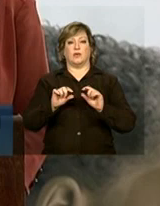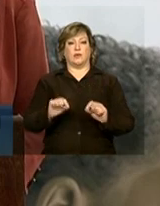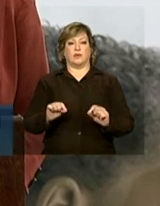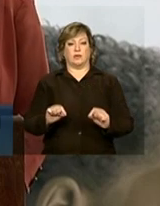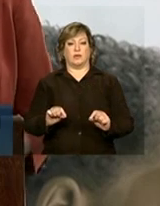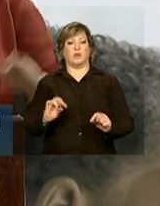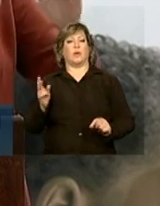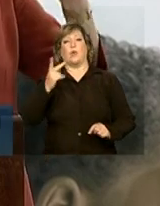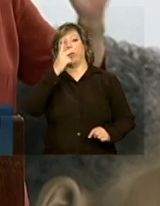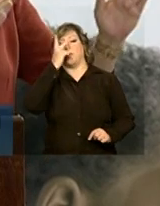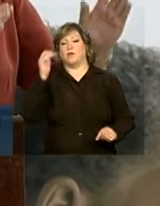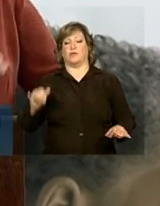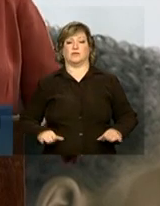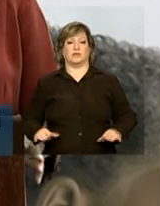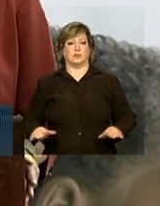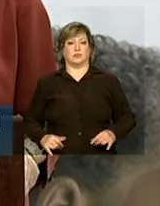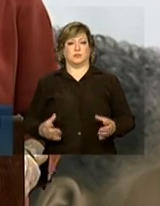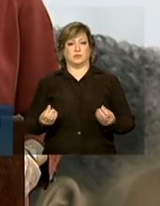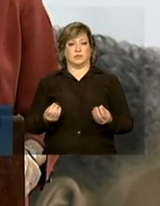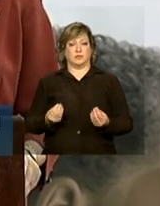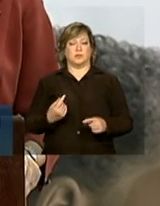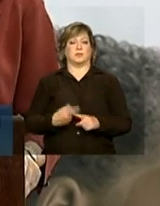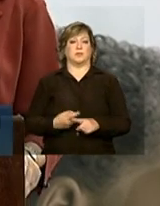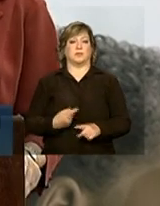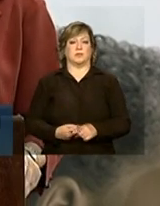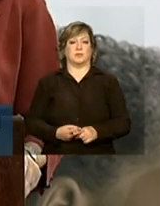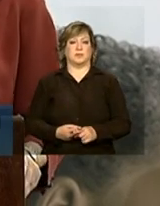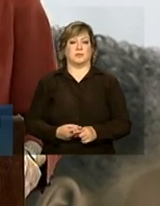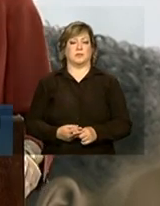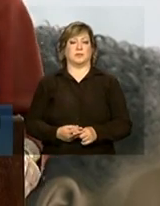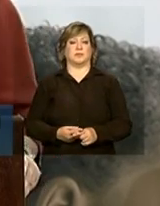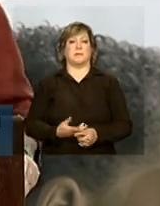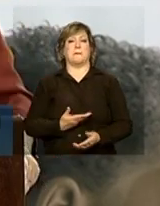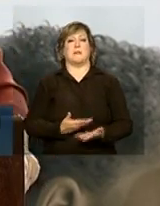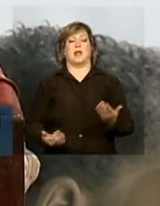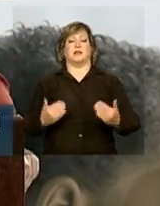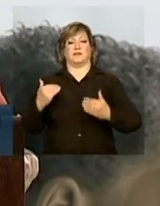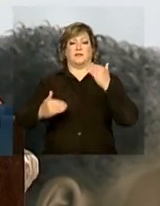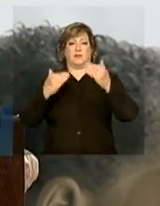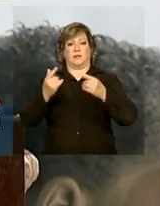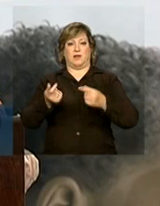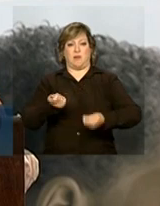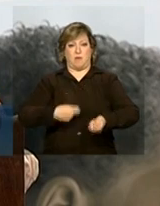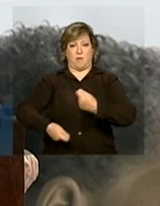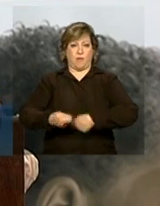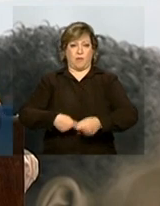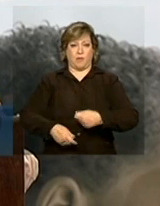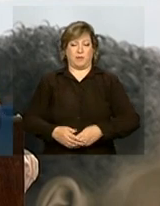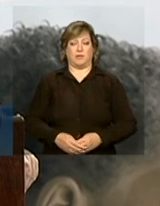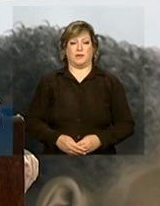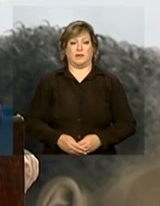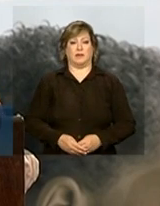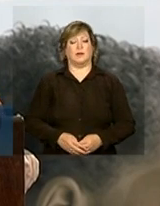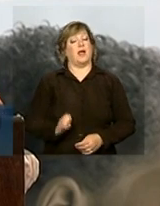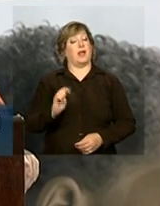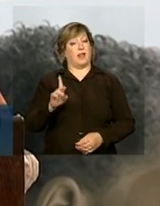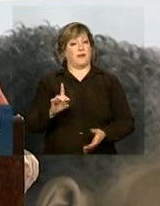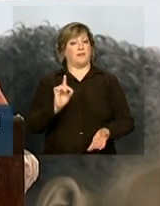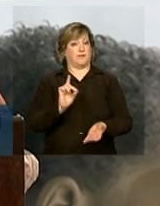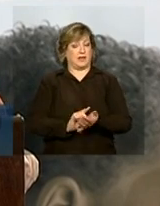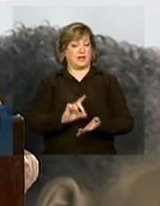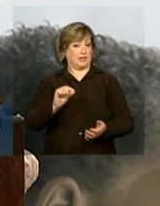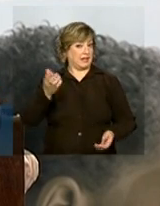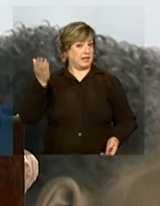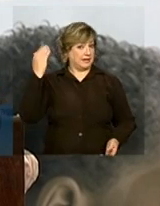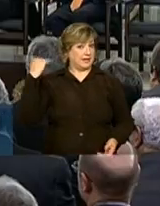o nosso povo dos ganhos do desenvolvimento econômico. É fato que, desde o